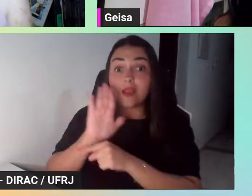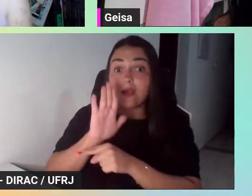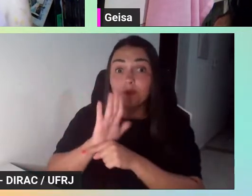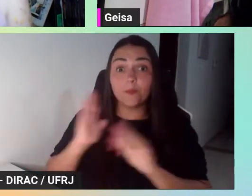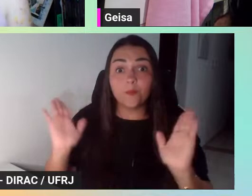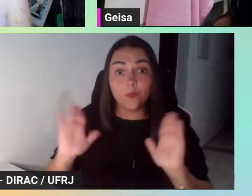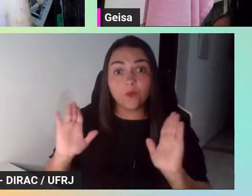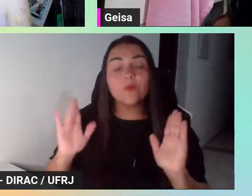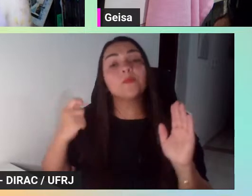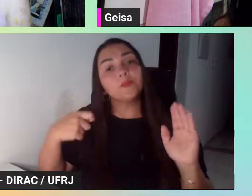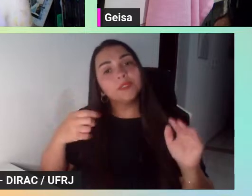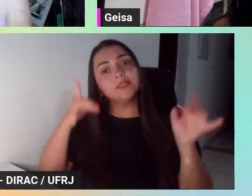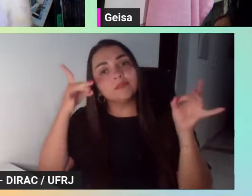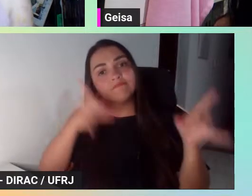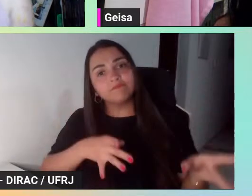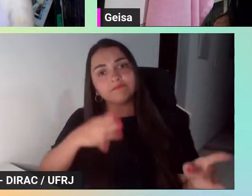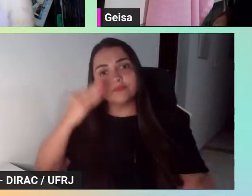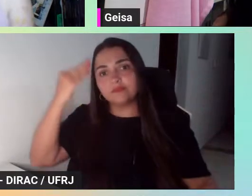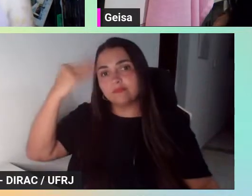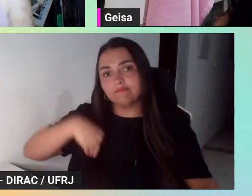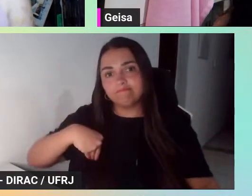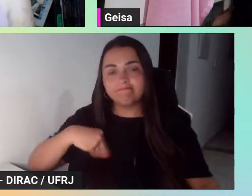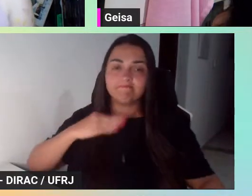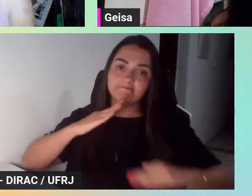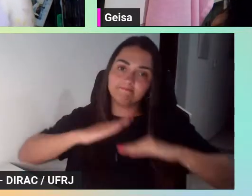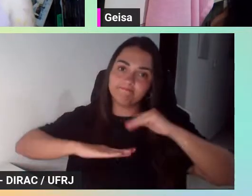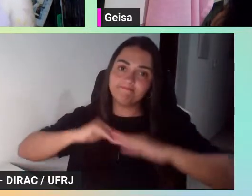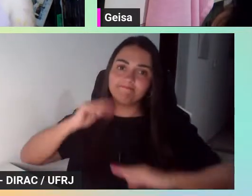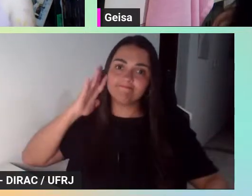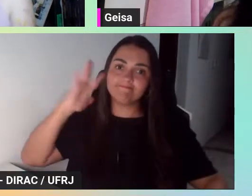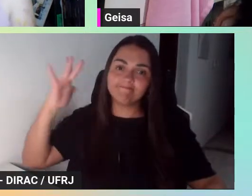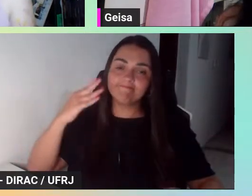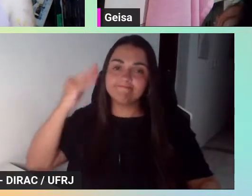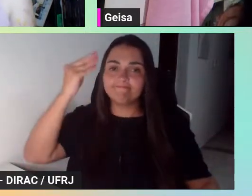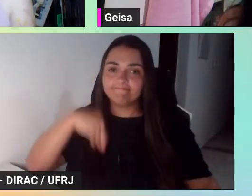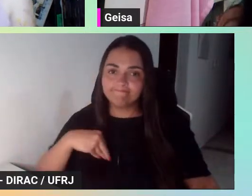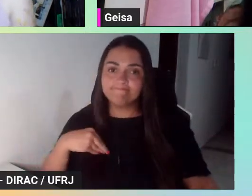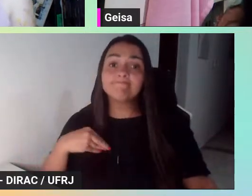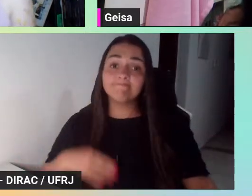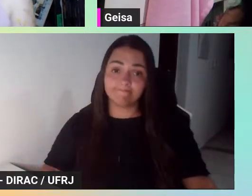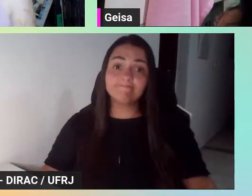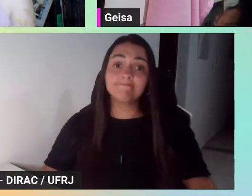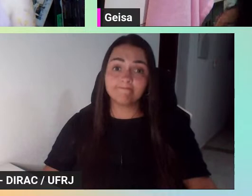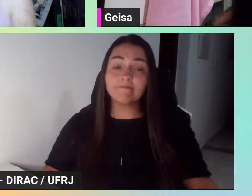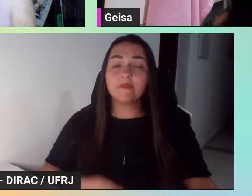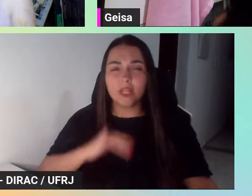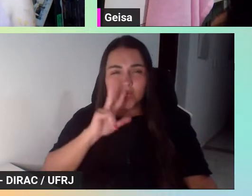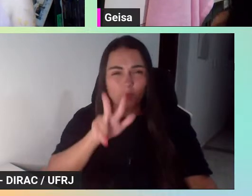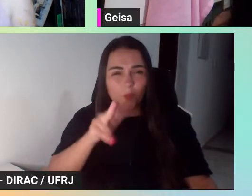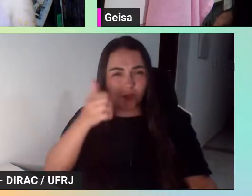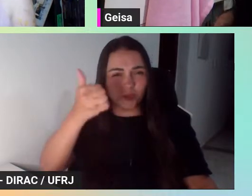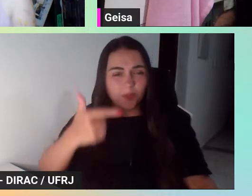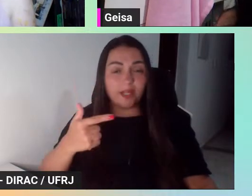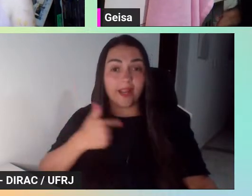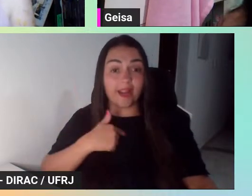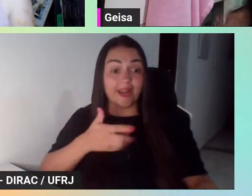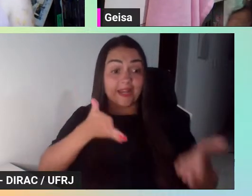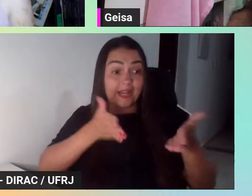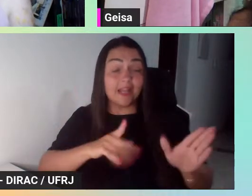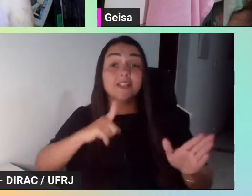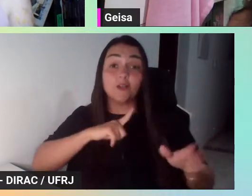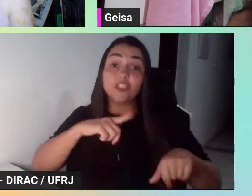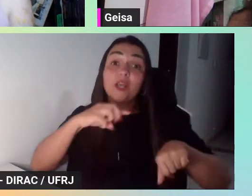a desistir da carreira, né? Porque, como eu falei, quando a minha filha nasceu, eu tinha um mestrado, a